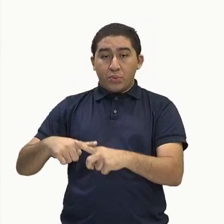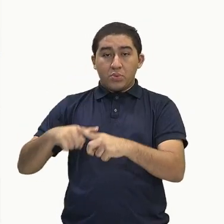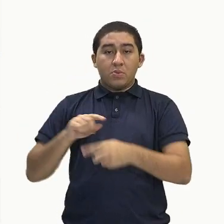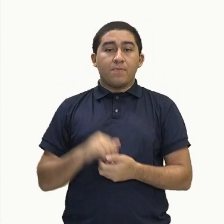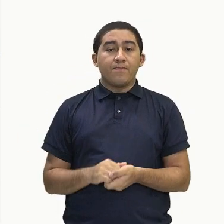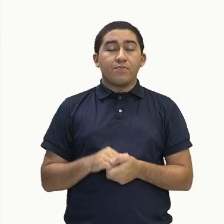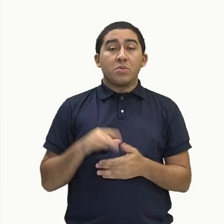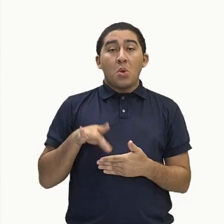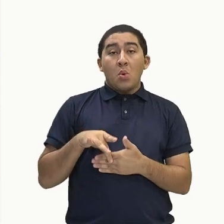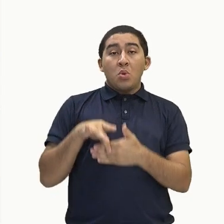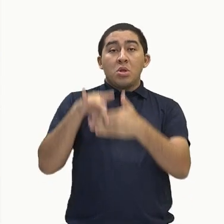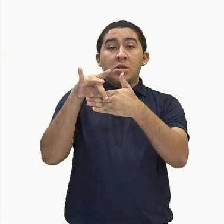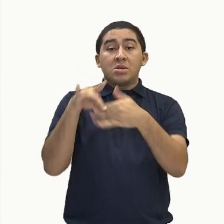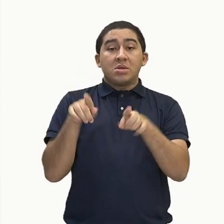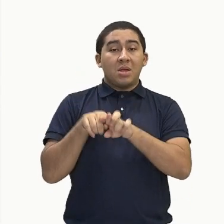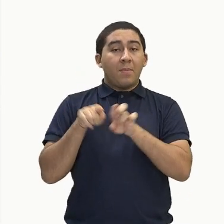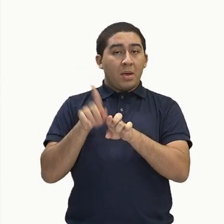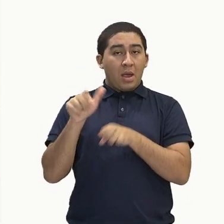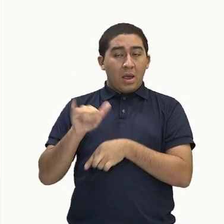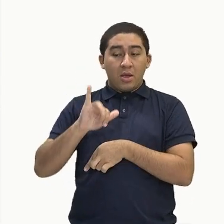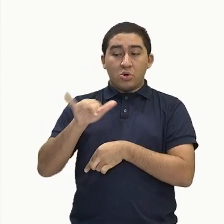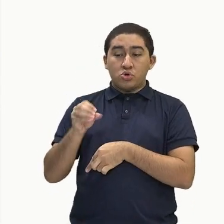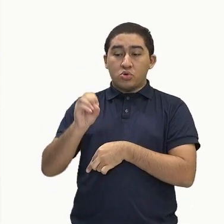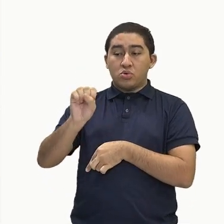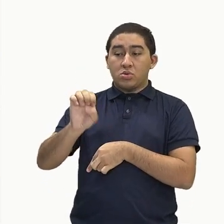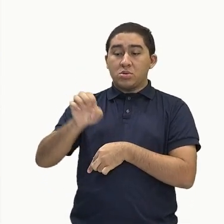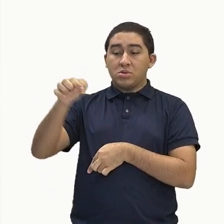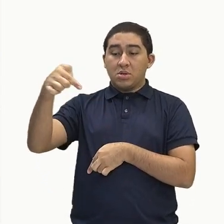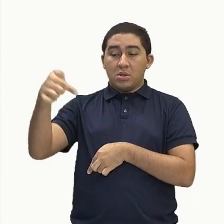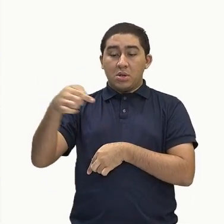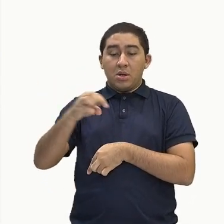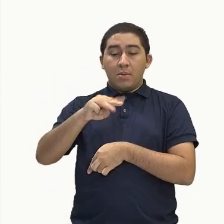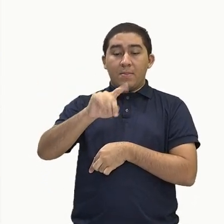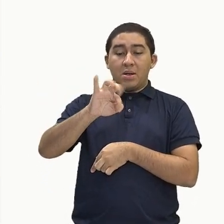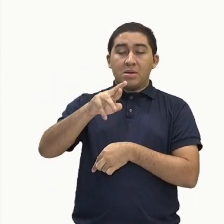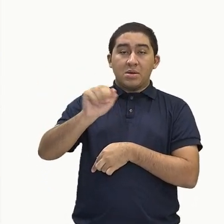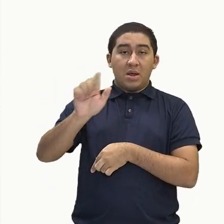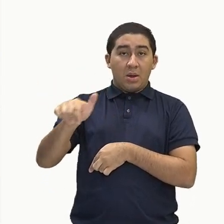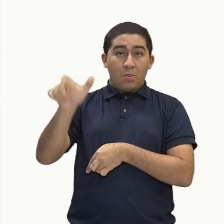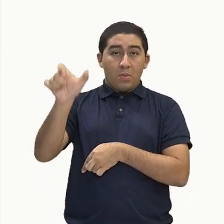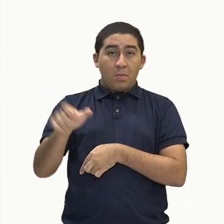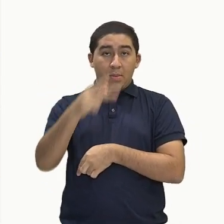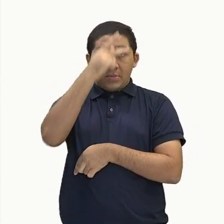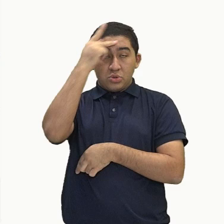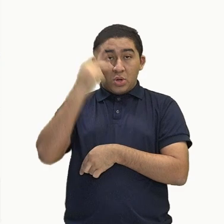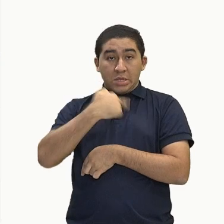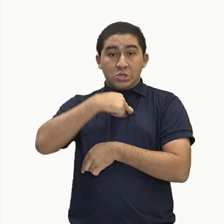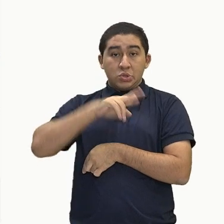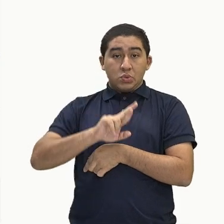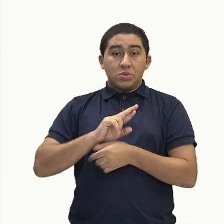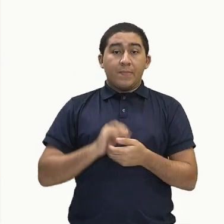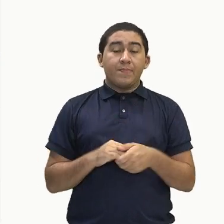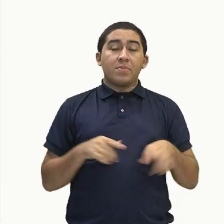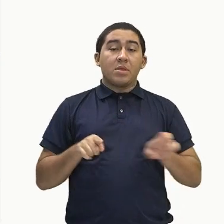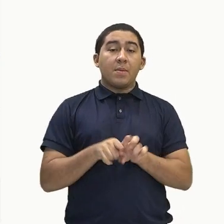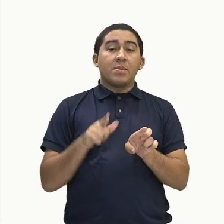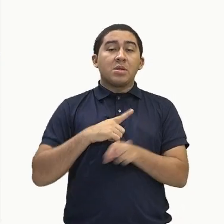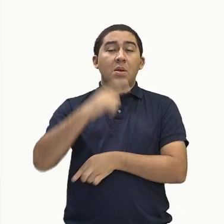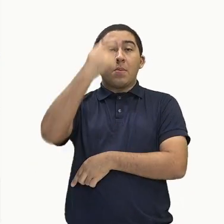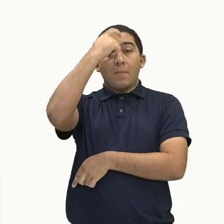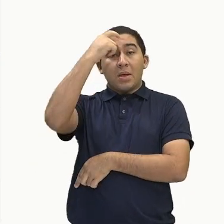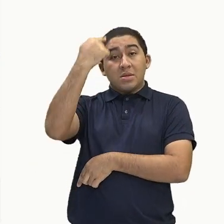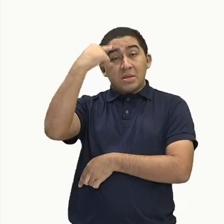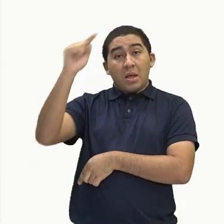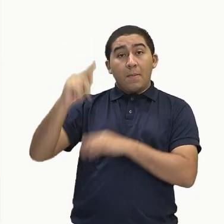líder também é o líder messiânico, José Maria, que era um religioso, tem uma ideologia também voltada para o